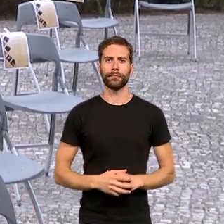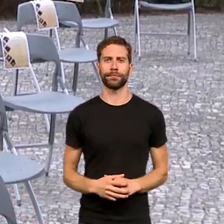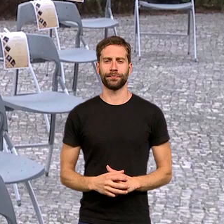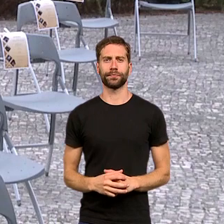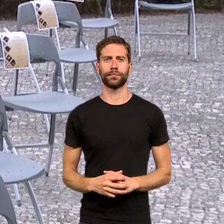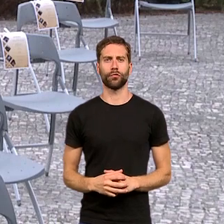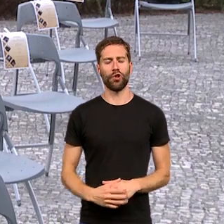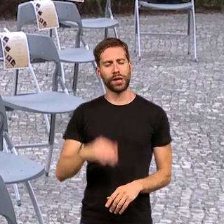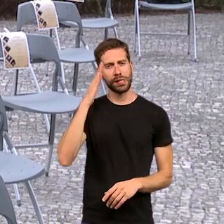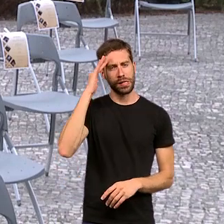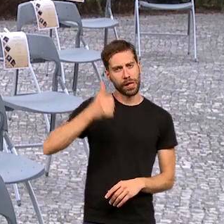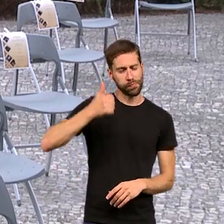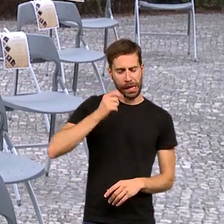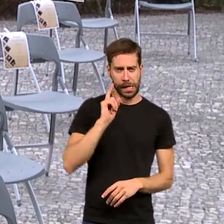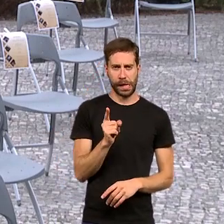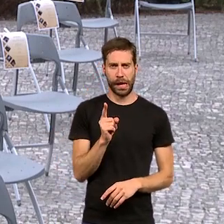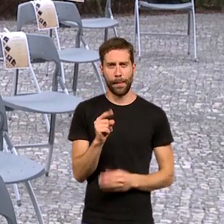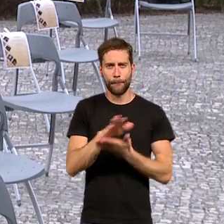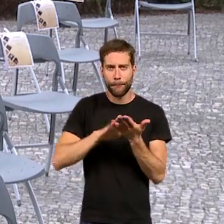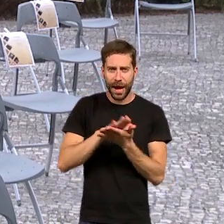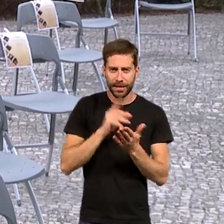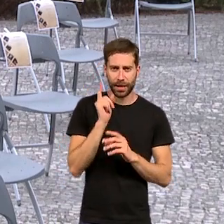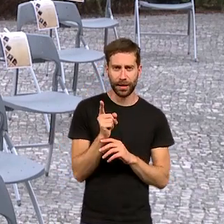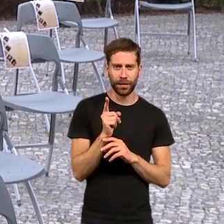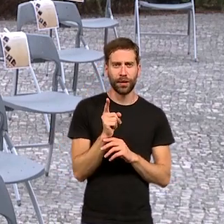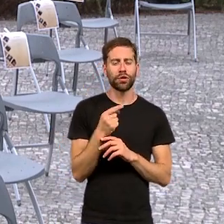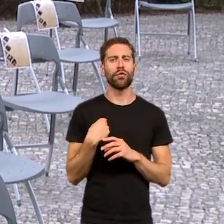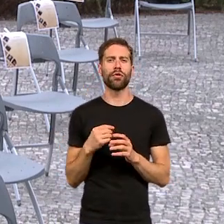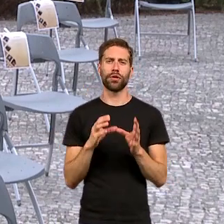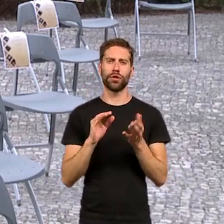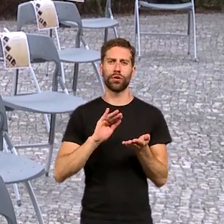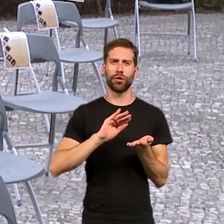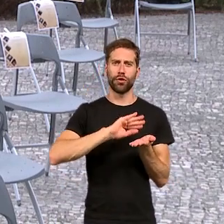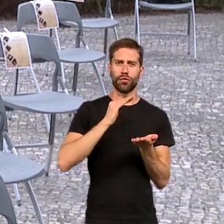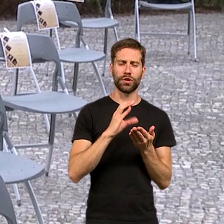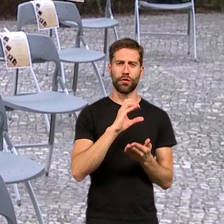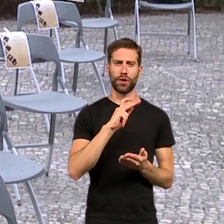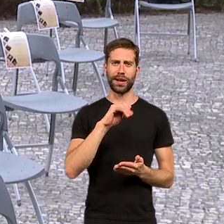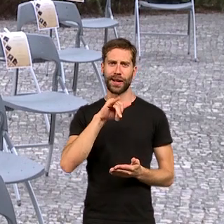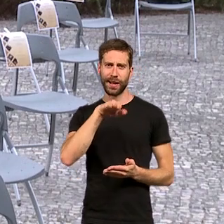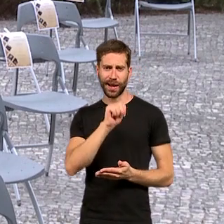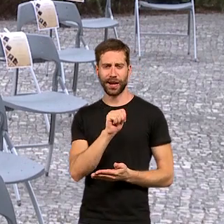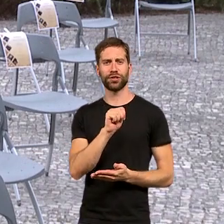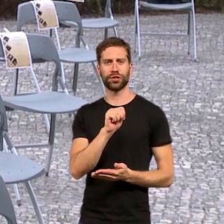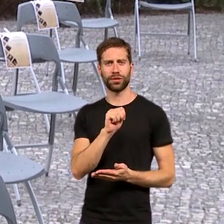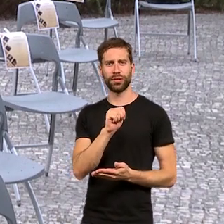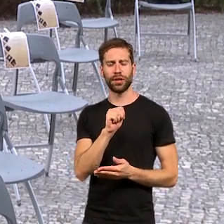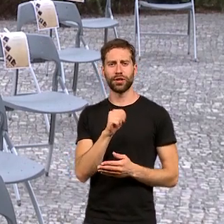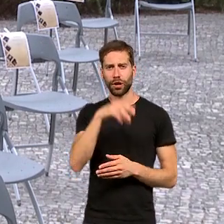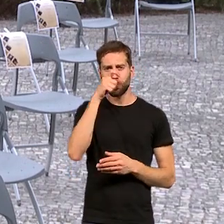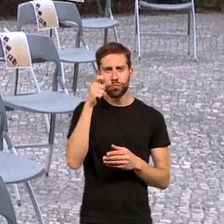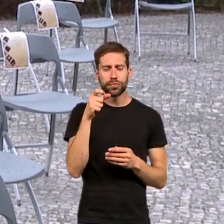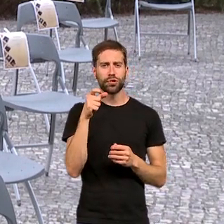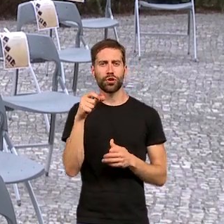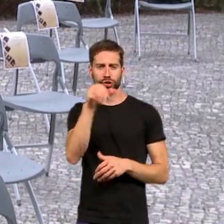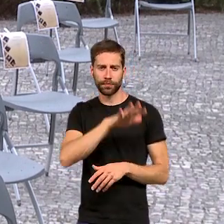Foi isso que presidiu à nossa ideia. Então procurei o CAIS, o Coletivo CAIS, que junta uma